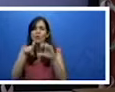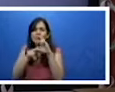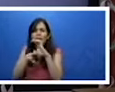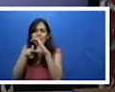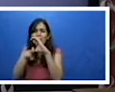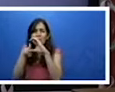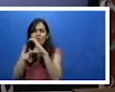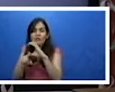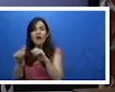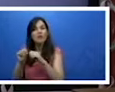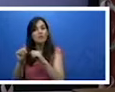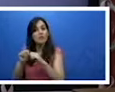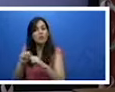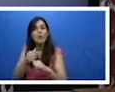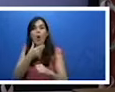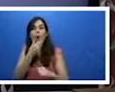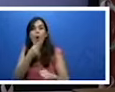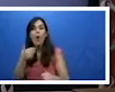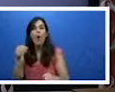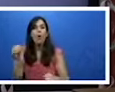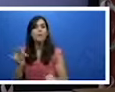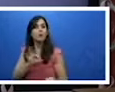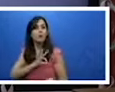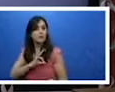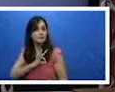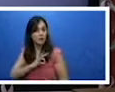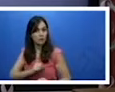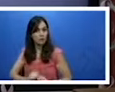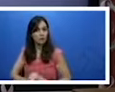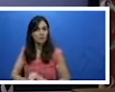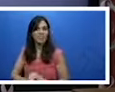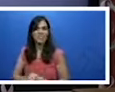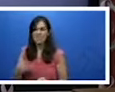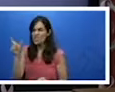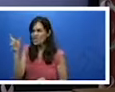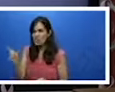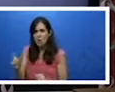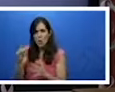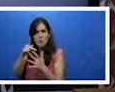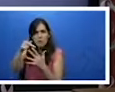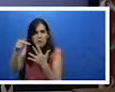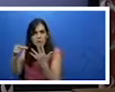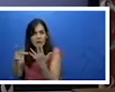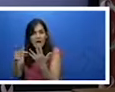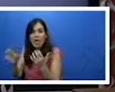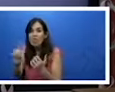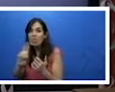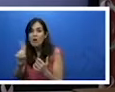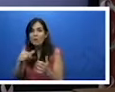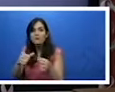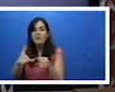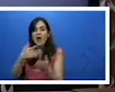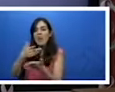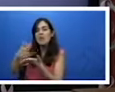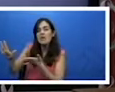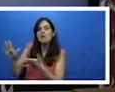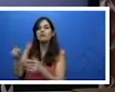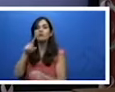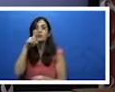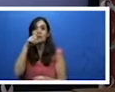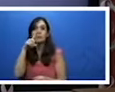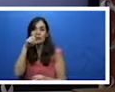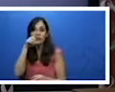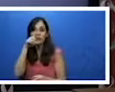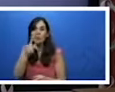por um policial. E tal personagem não está livre de perigo e arrisca constantemente